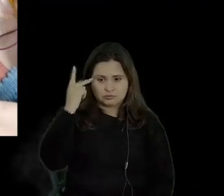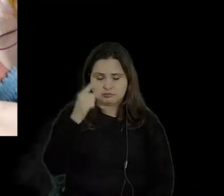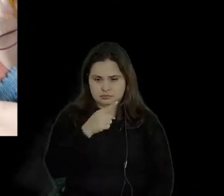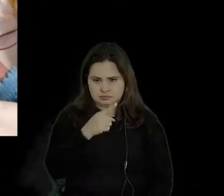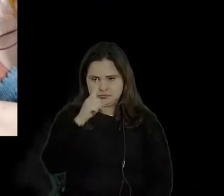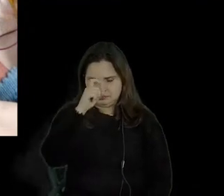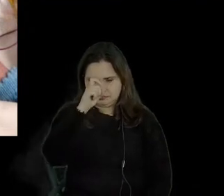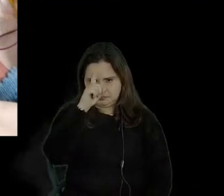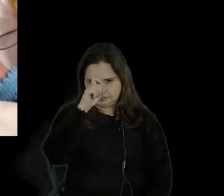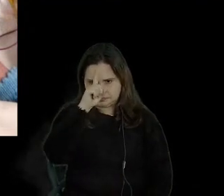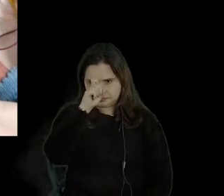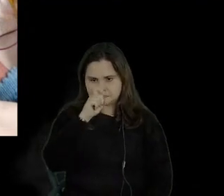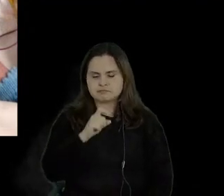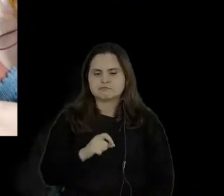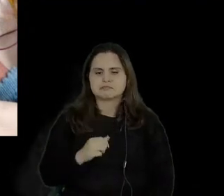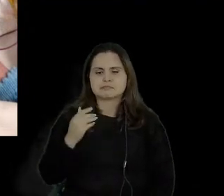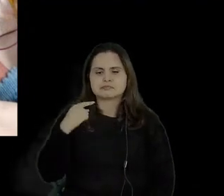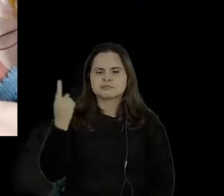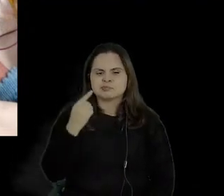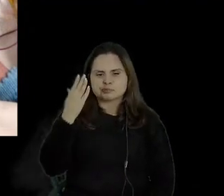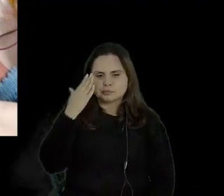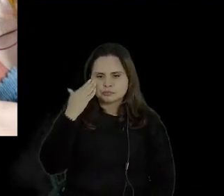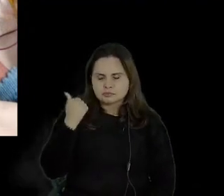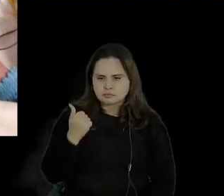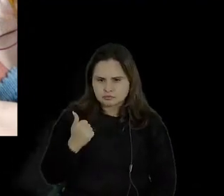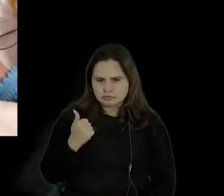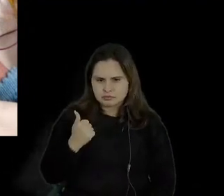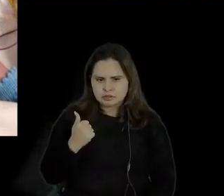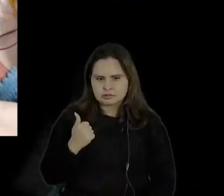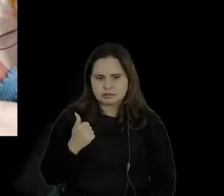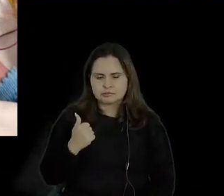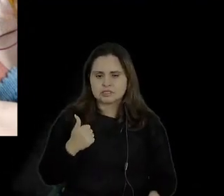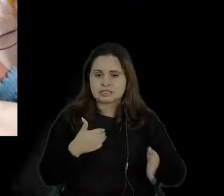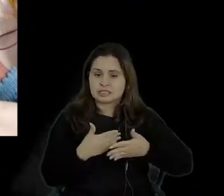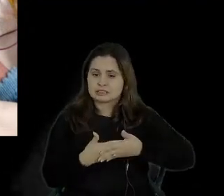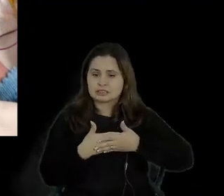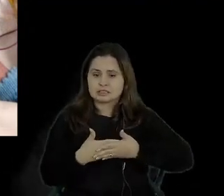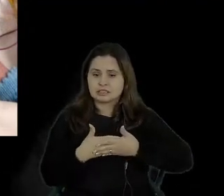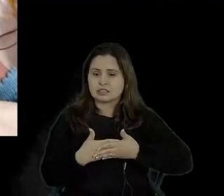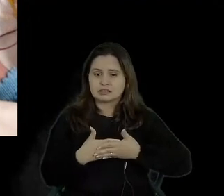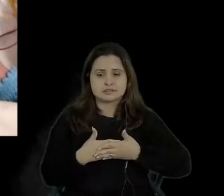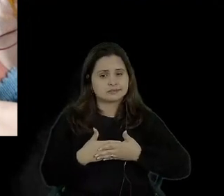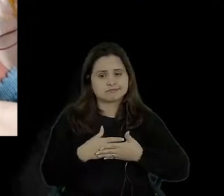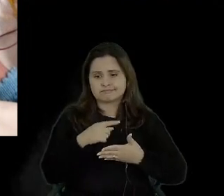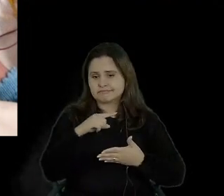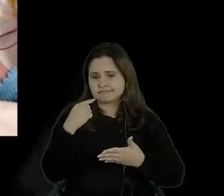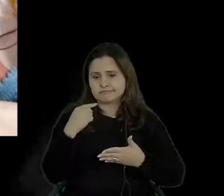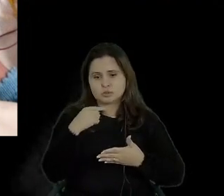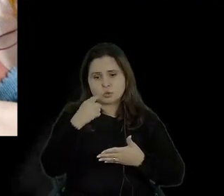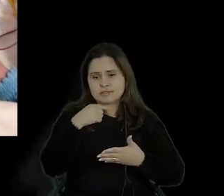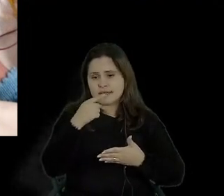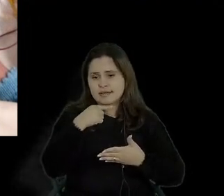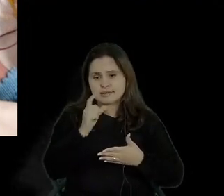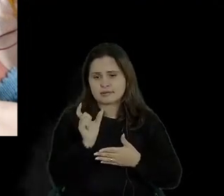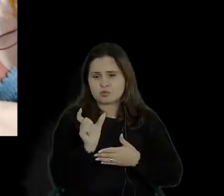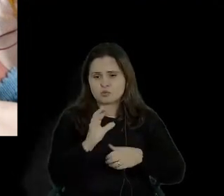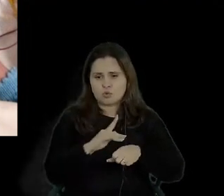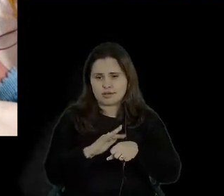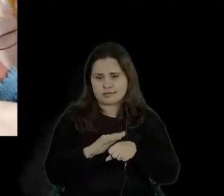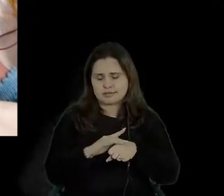gente sabia que normalmente as crianças não sobrevivem, senhores, com hipoplasia. E nós